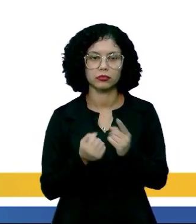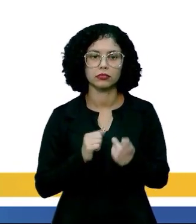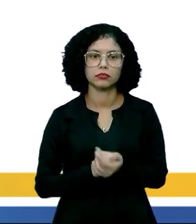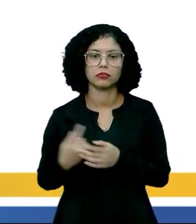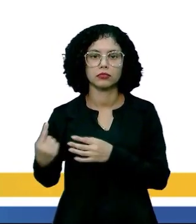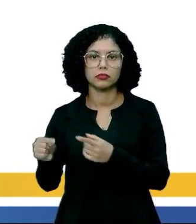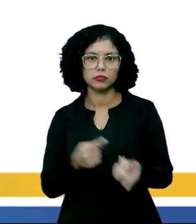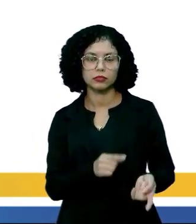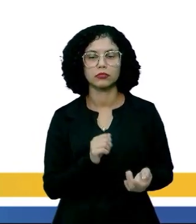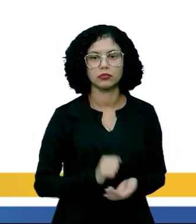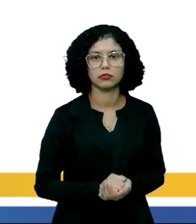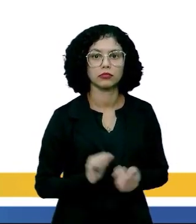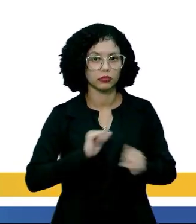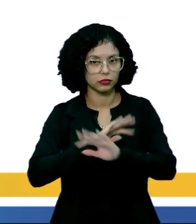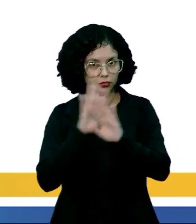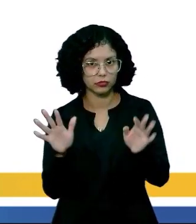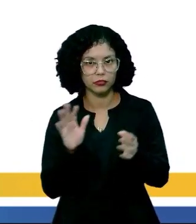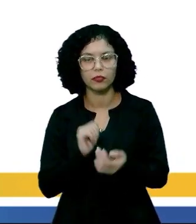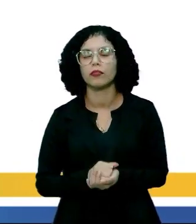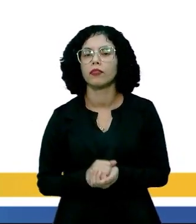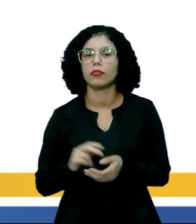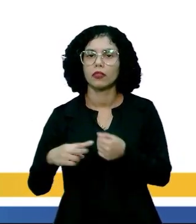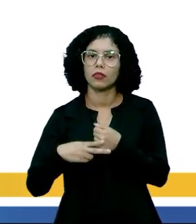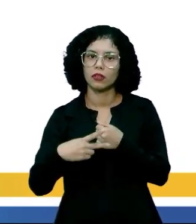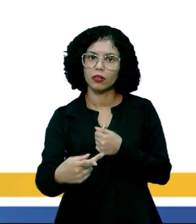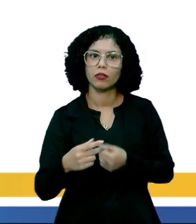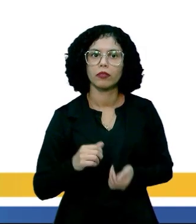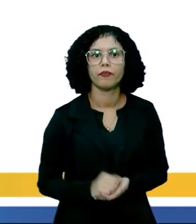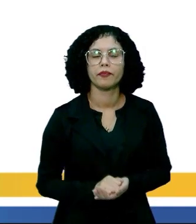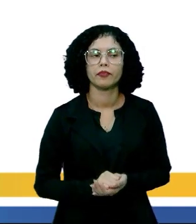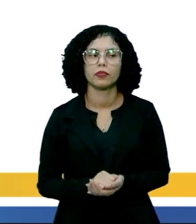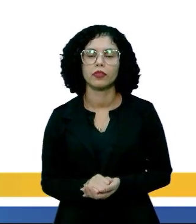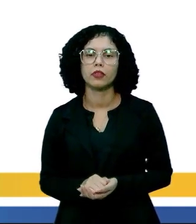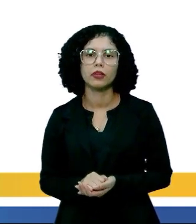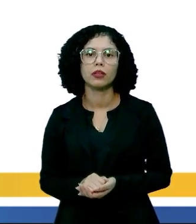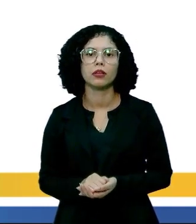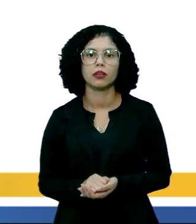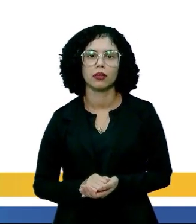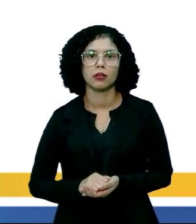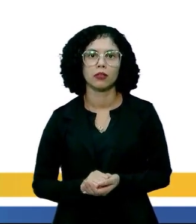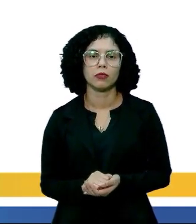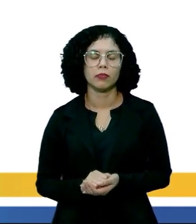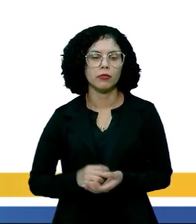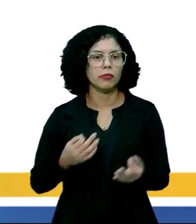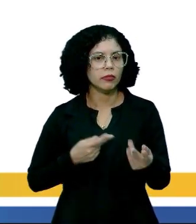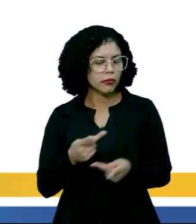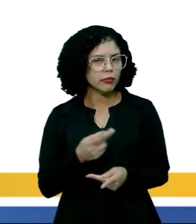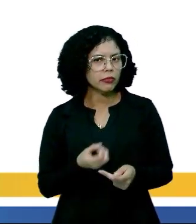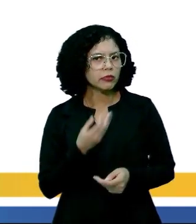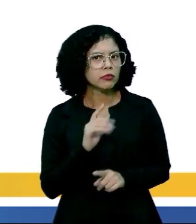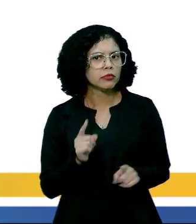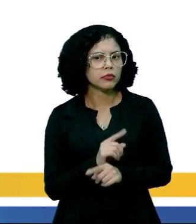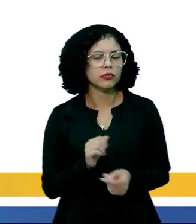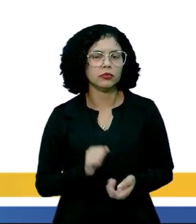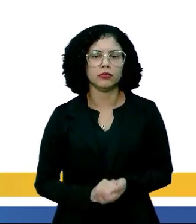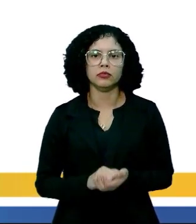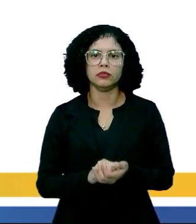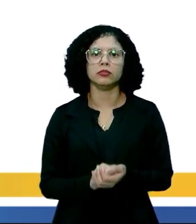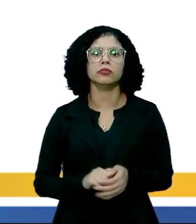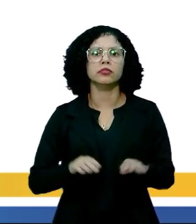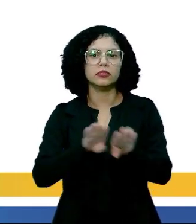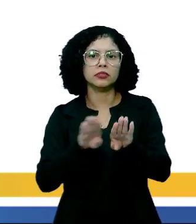vão provocar, claro, né, como consequência dessa abolição, que não foi tão bem planejada, né,